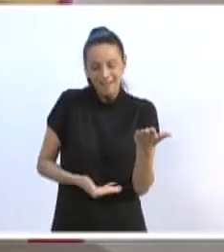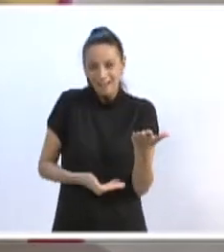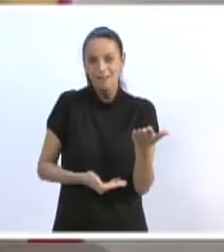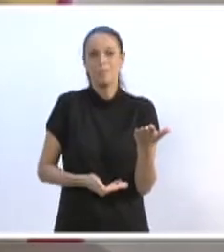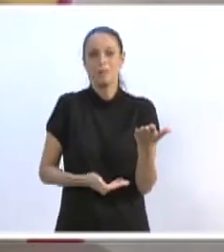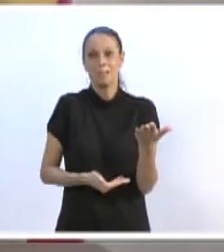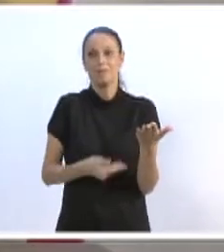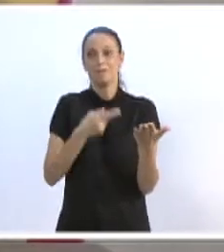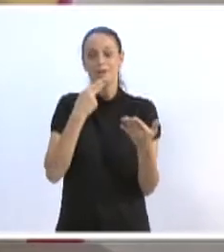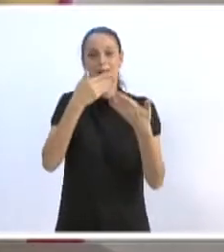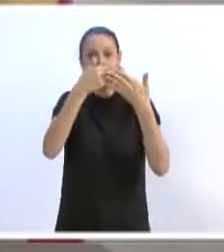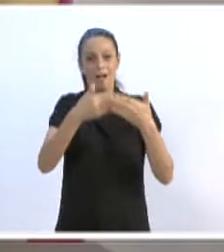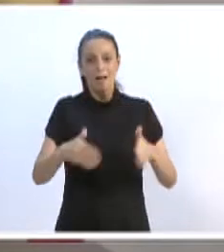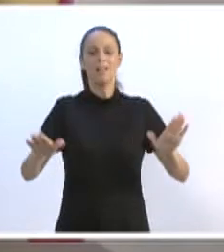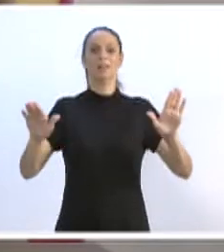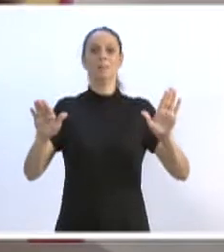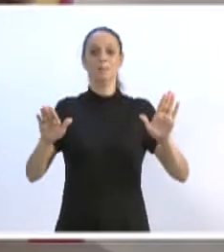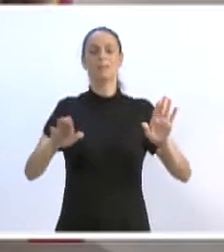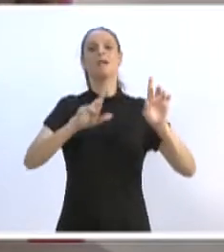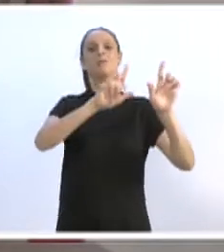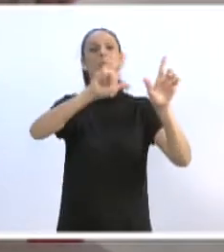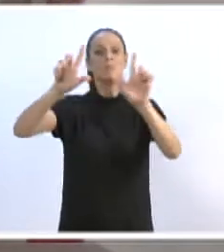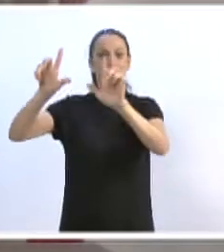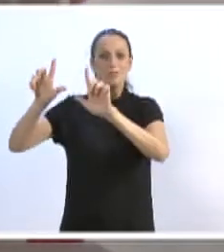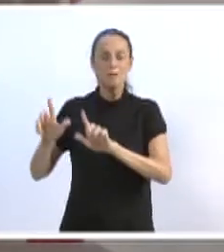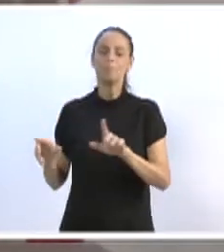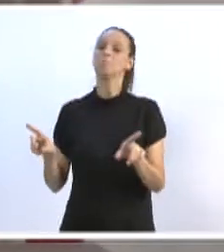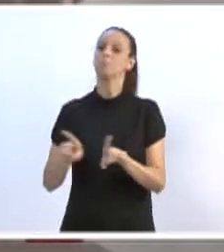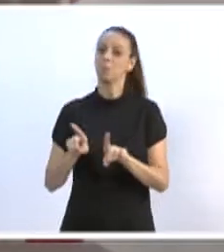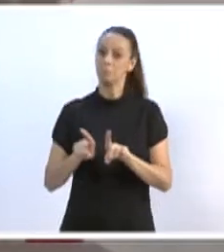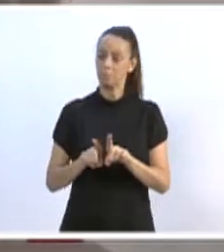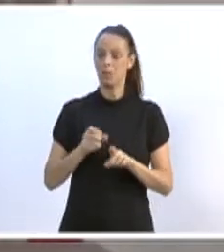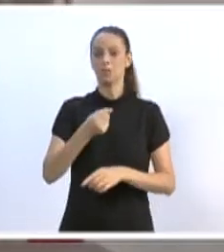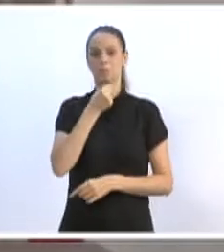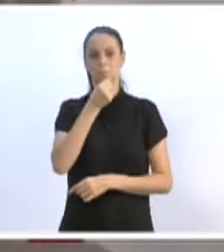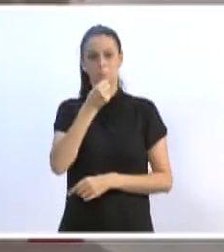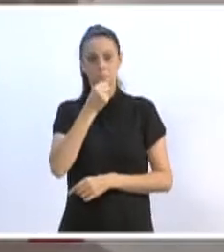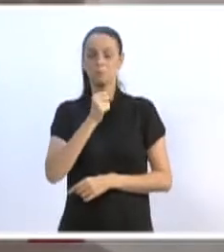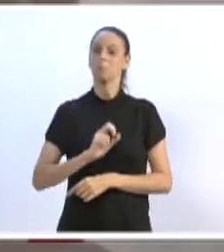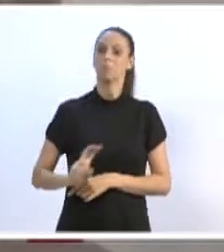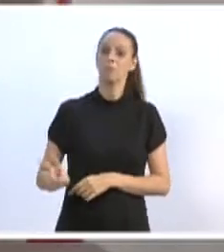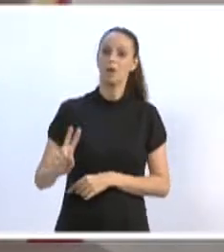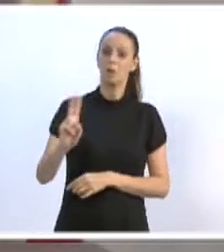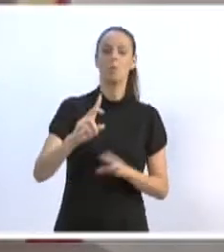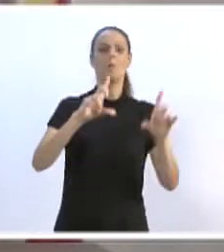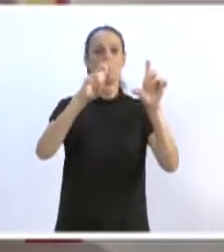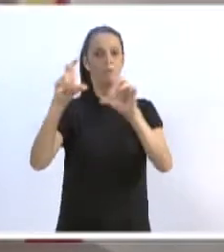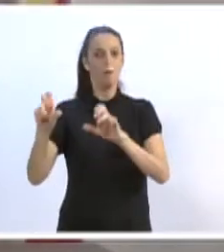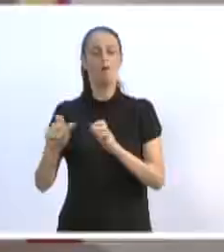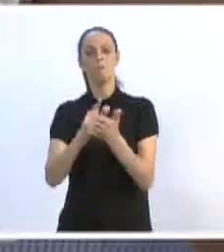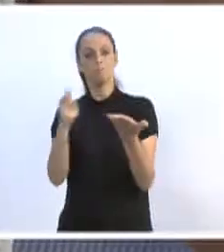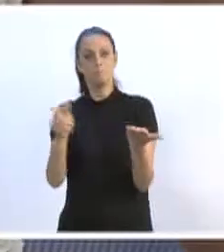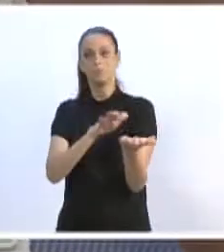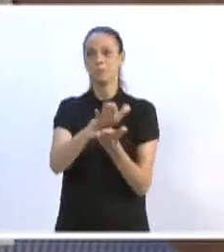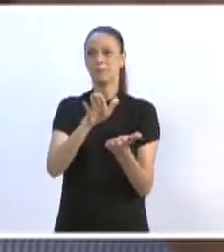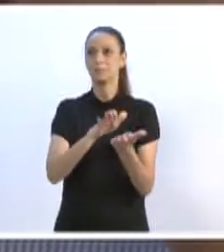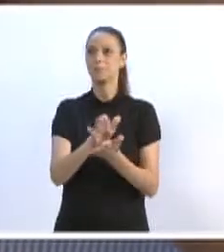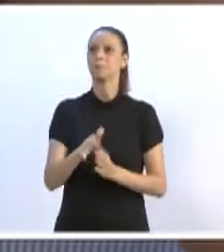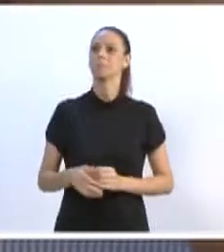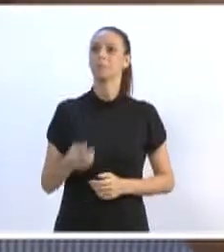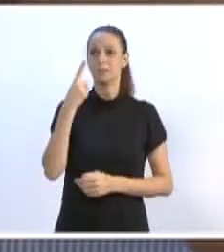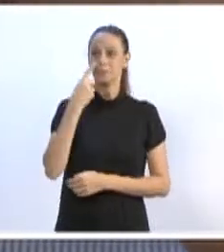Catarina. Disputa com Joinville e com Florianópolis o protagonismo nas artes estaduais. E hoje